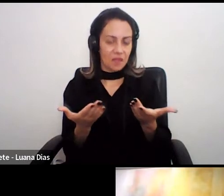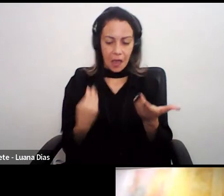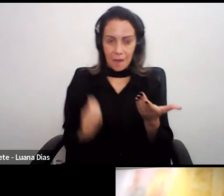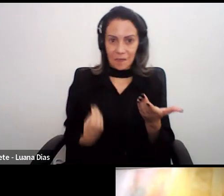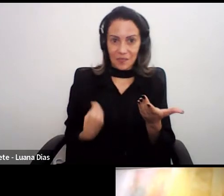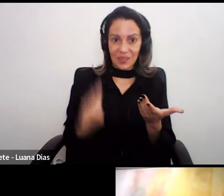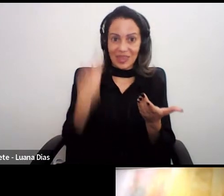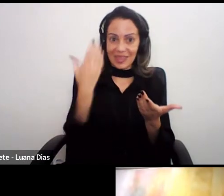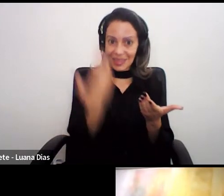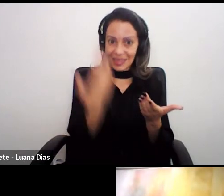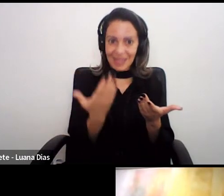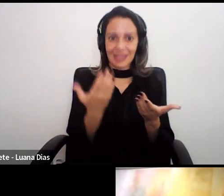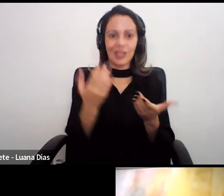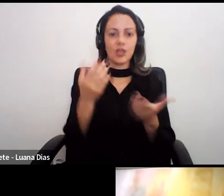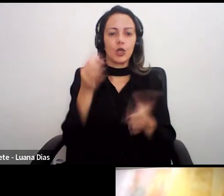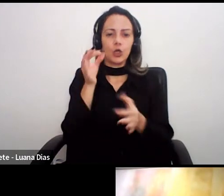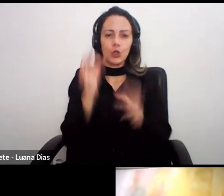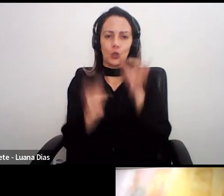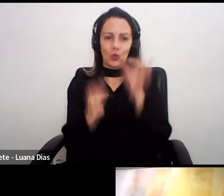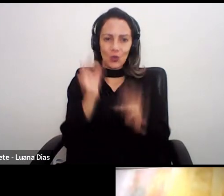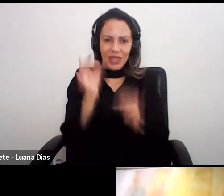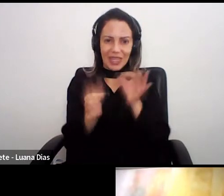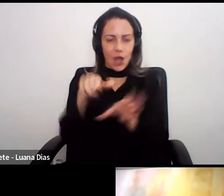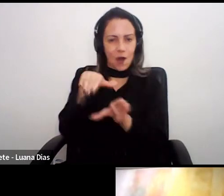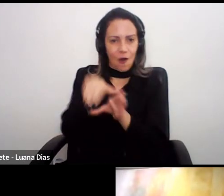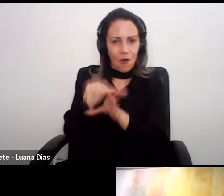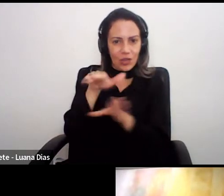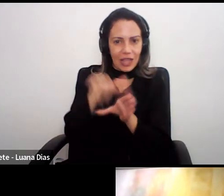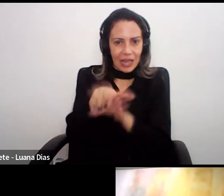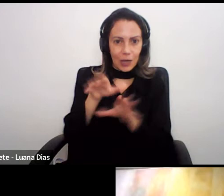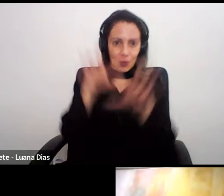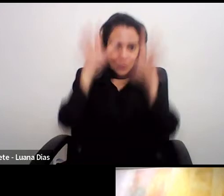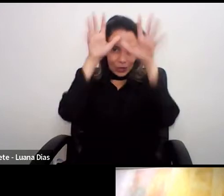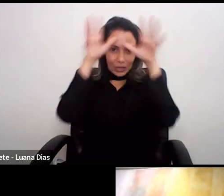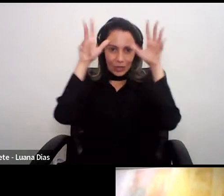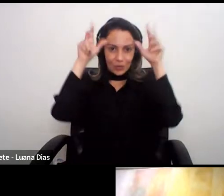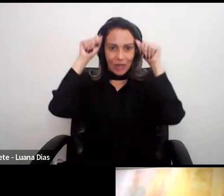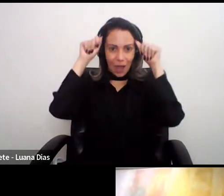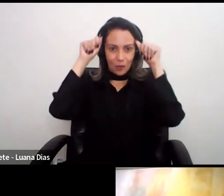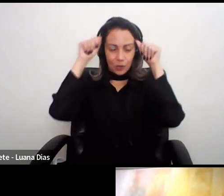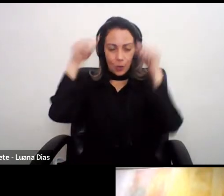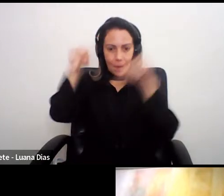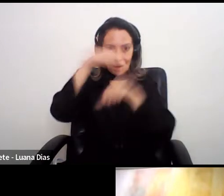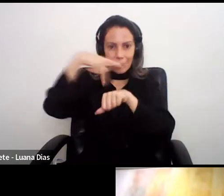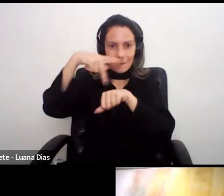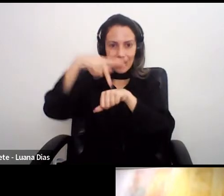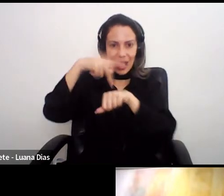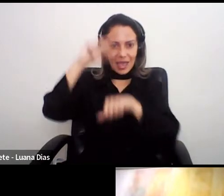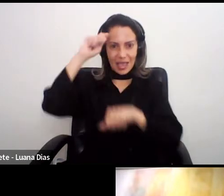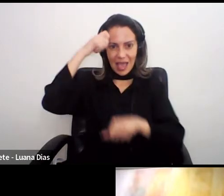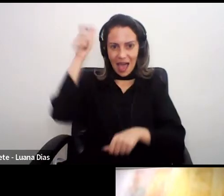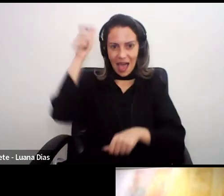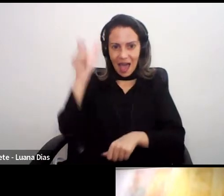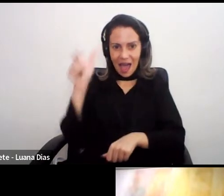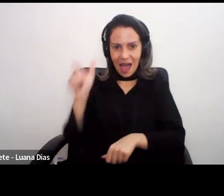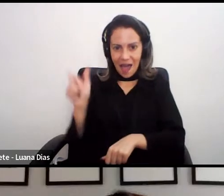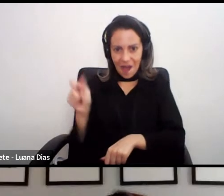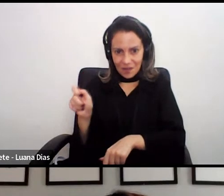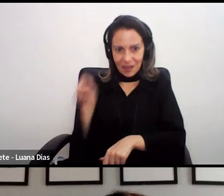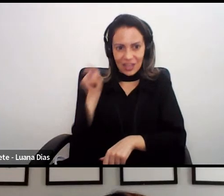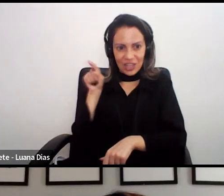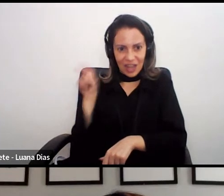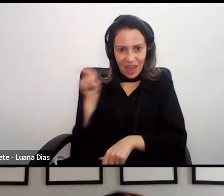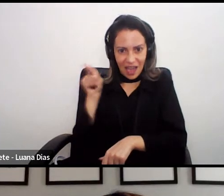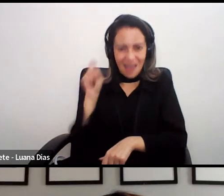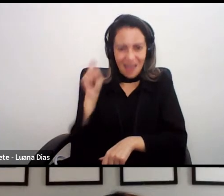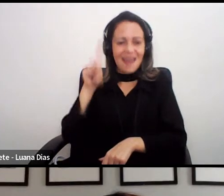desse juiz conselheiro do tribunal, de um dos PALOPs países africanos de língua oficial portuguesa é